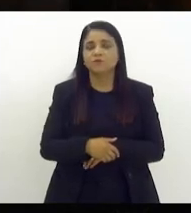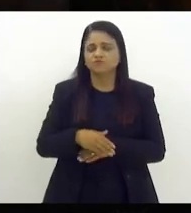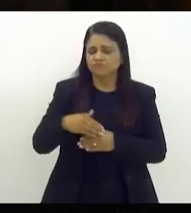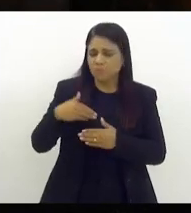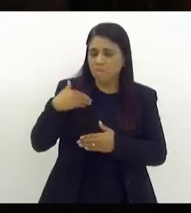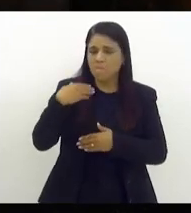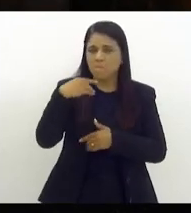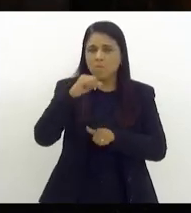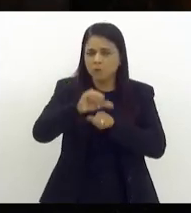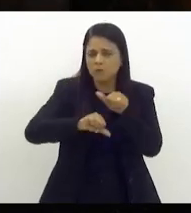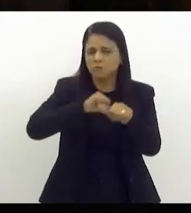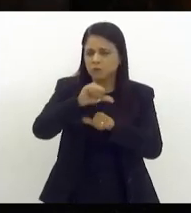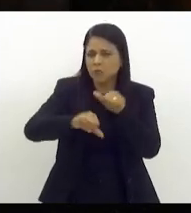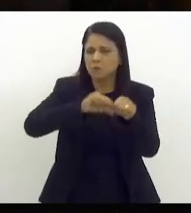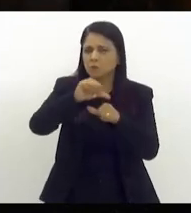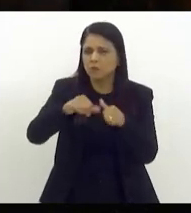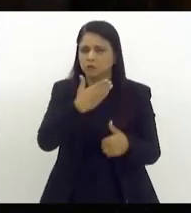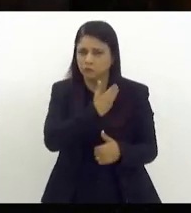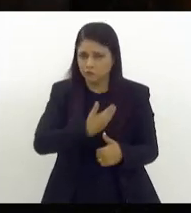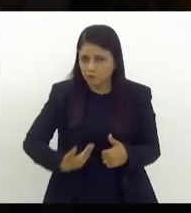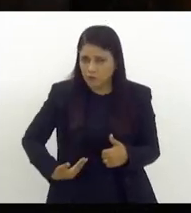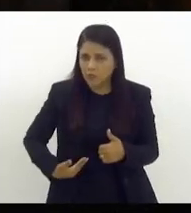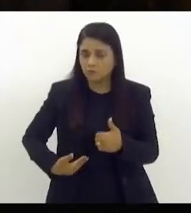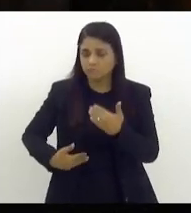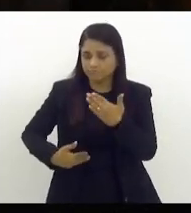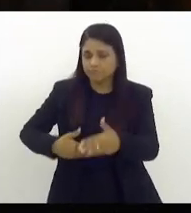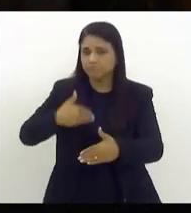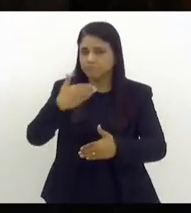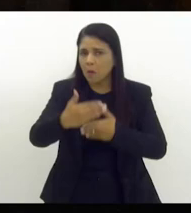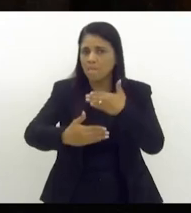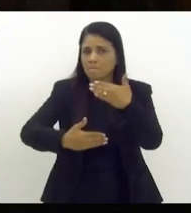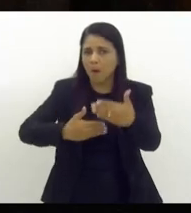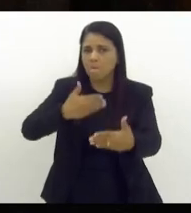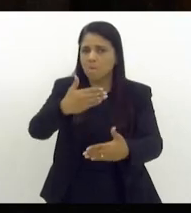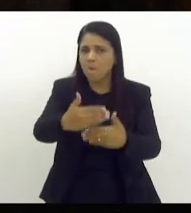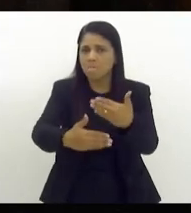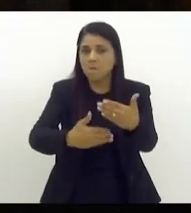governos do Estado vêm sendo